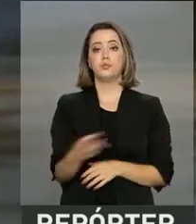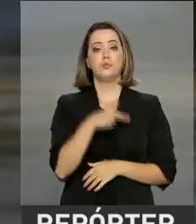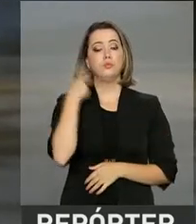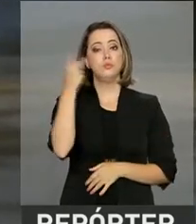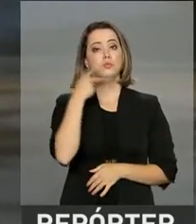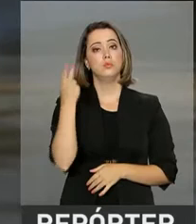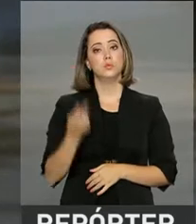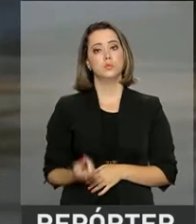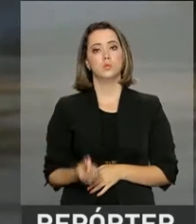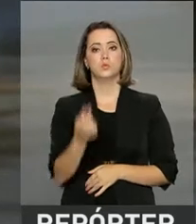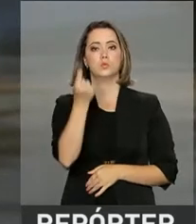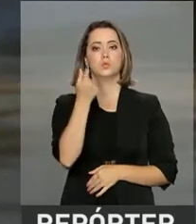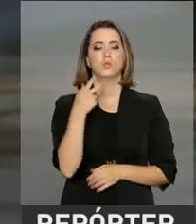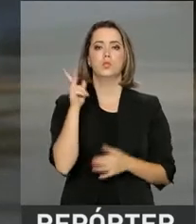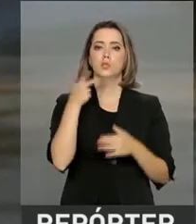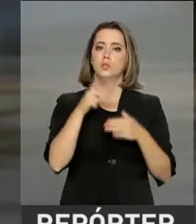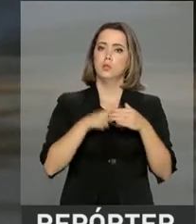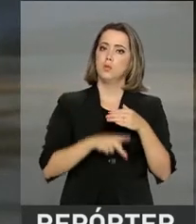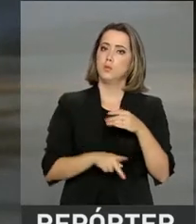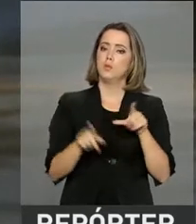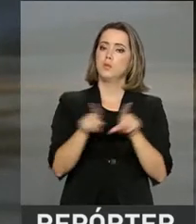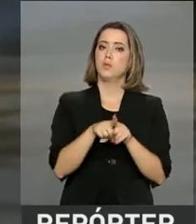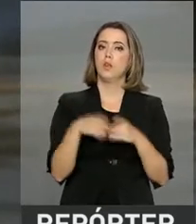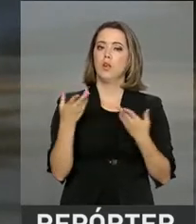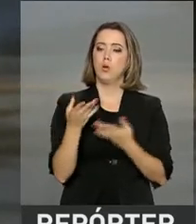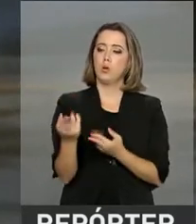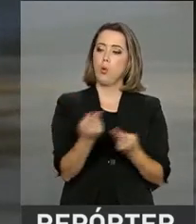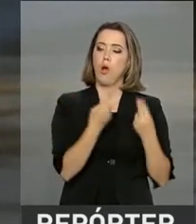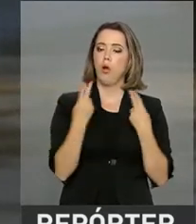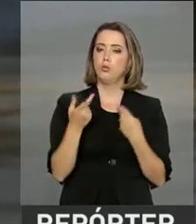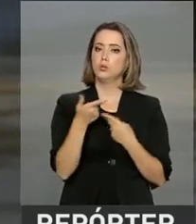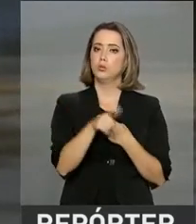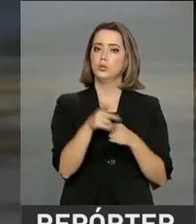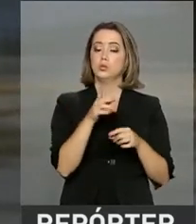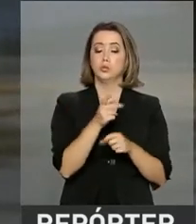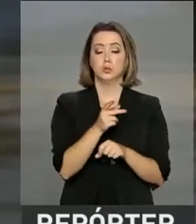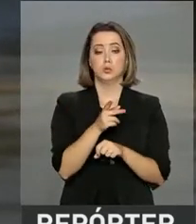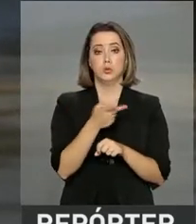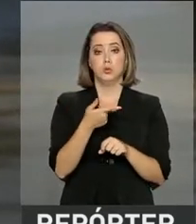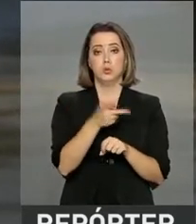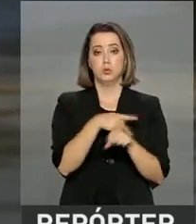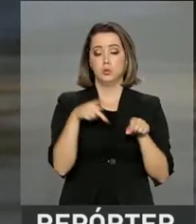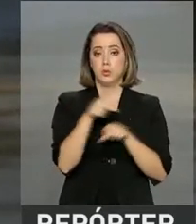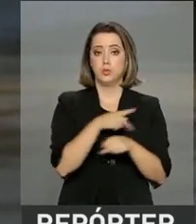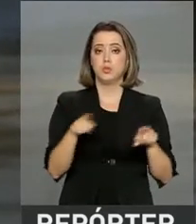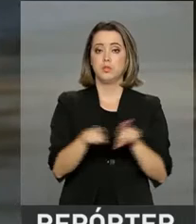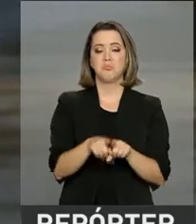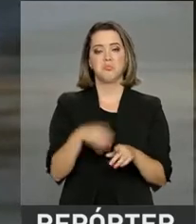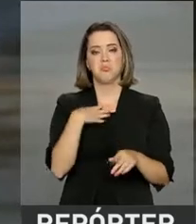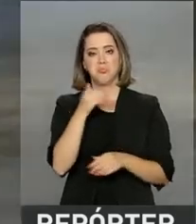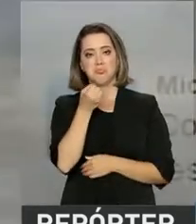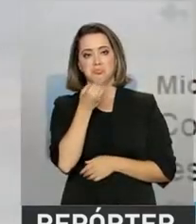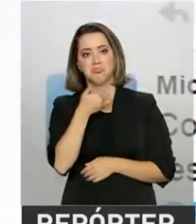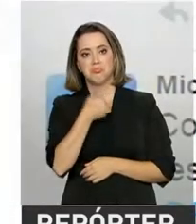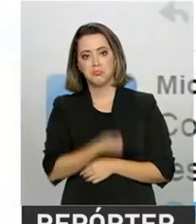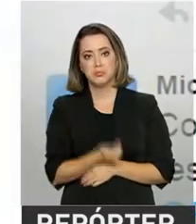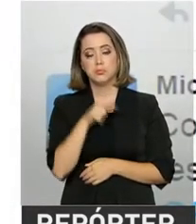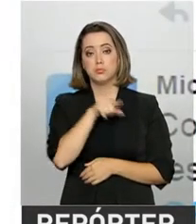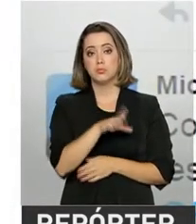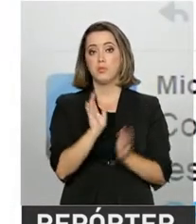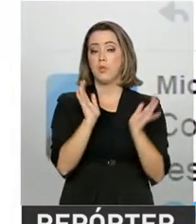petrobras que agora segue as oscilações de mercado também foi elogiada por uma rede social o presidente michel temer